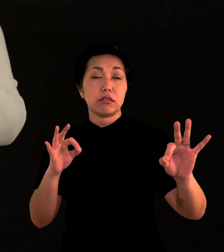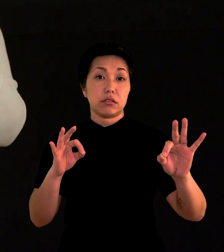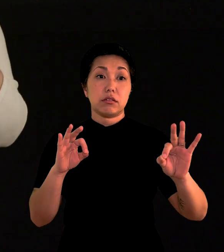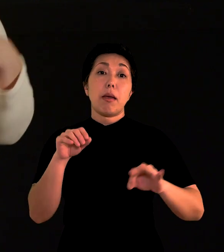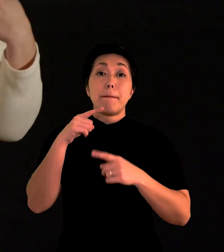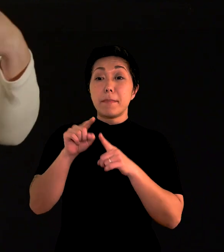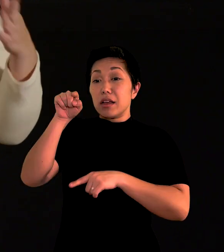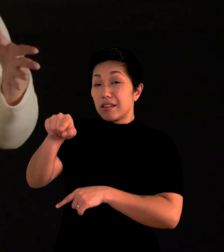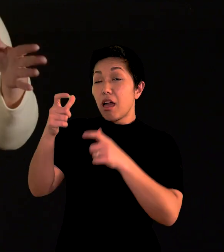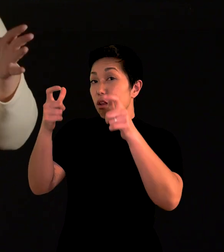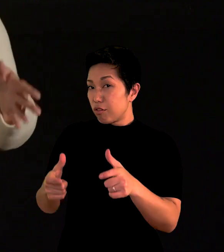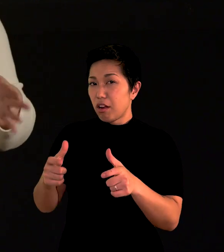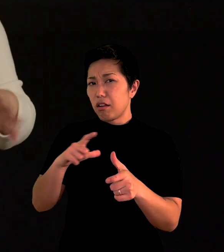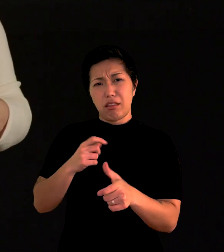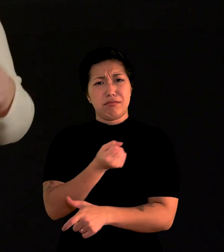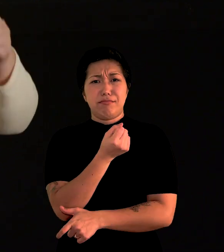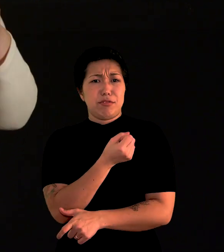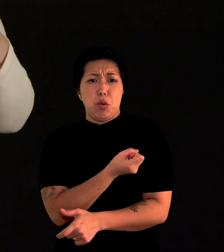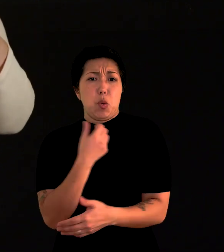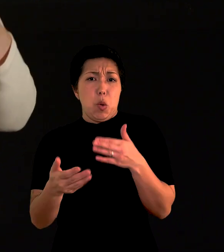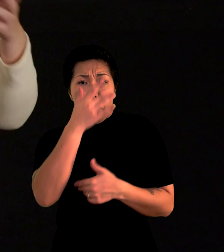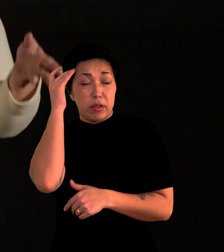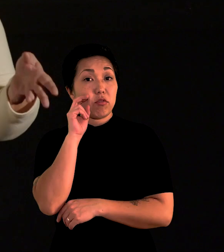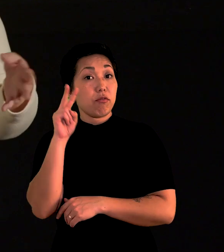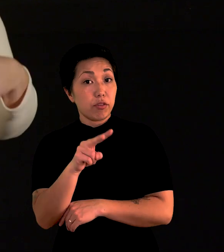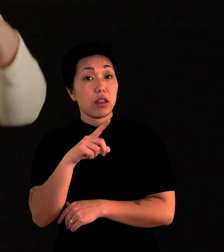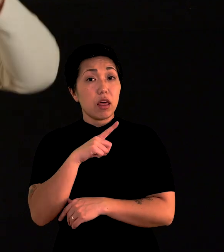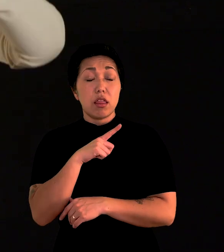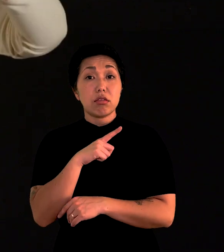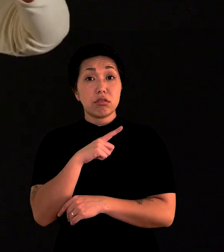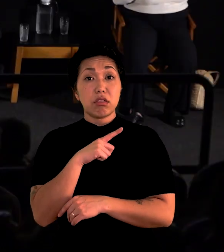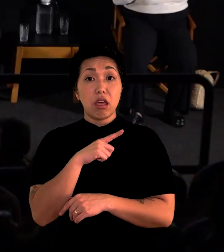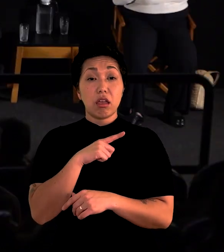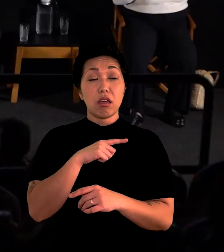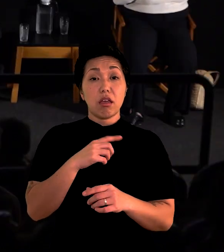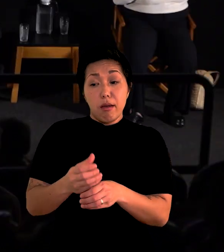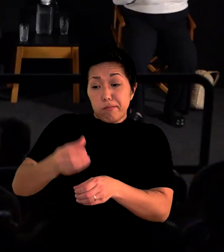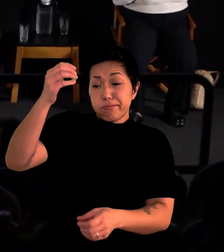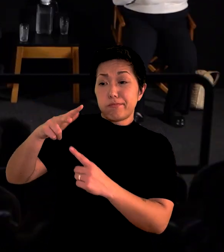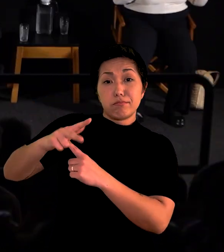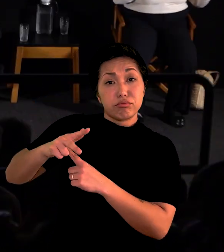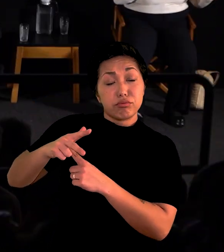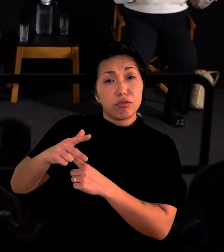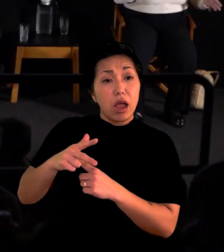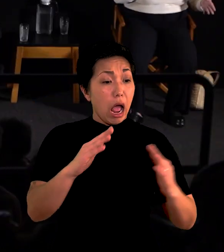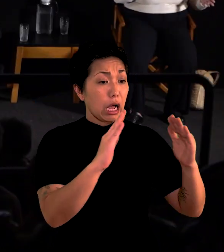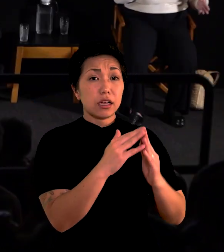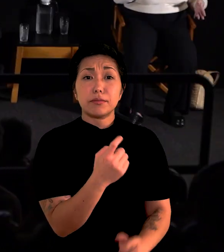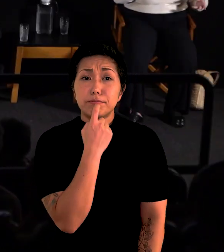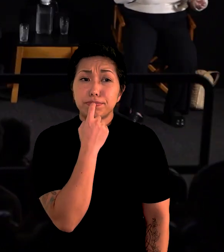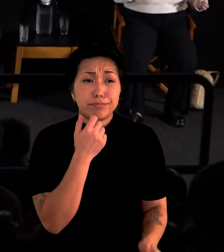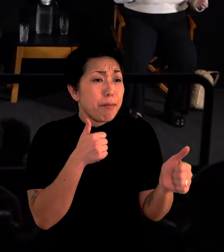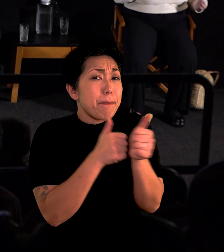Alto Sertão, está lá para todo mundo ver, gente. Existem aerogeradores, mais de um, inclusive, muito próximos das casas